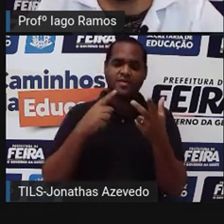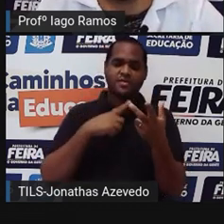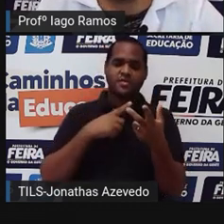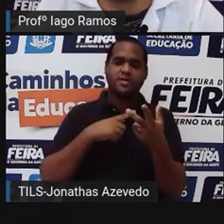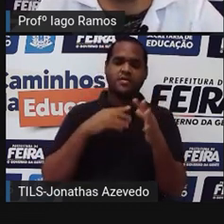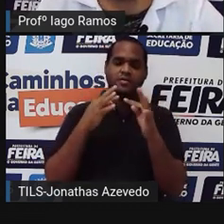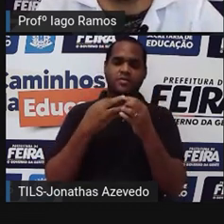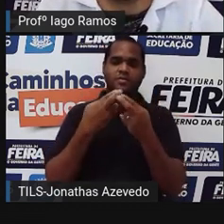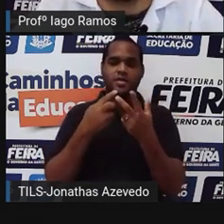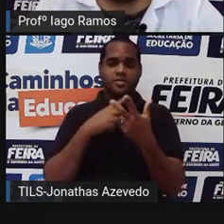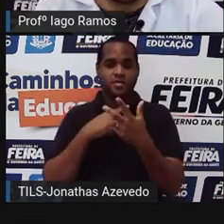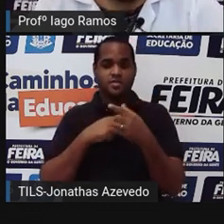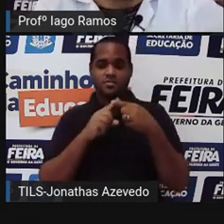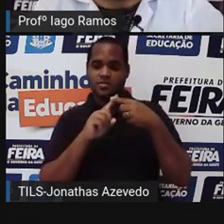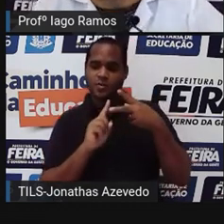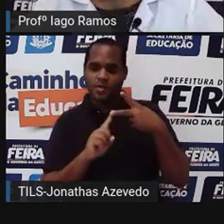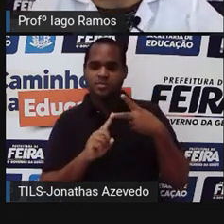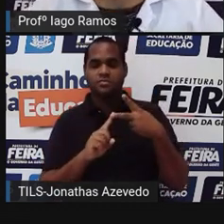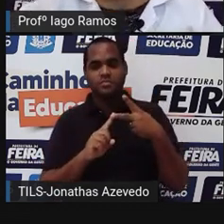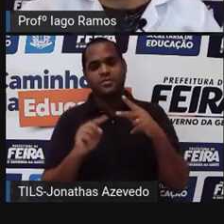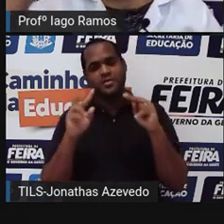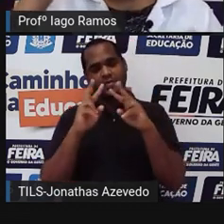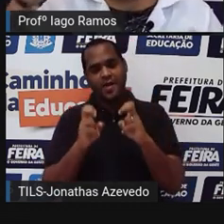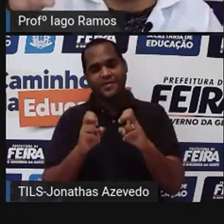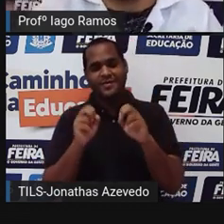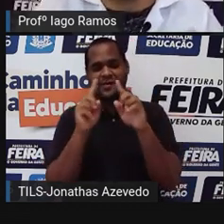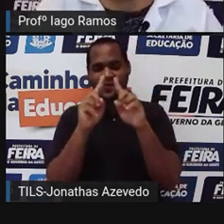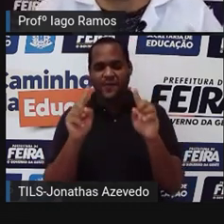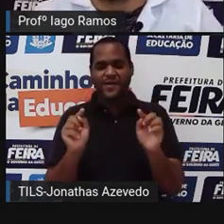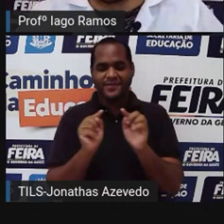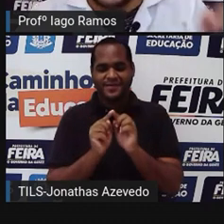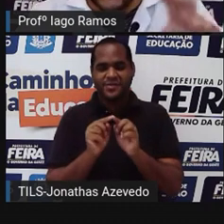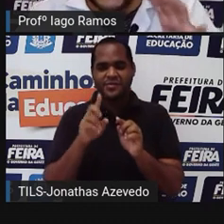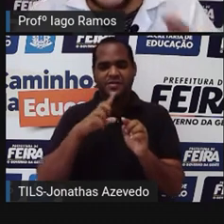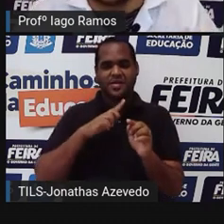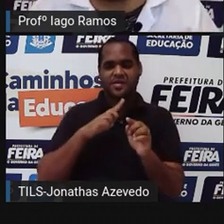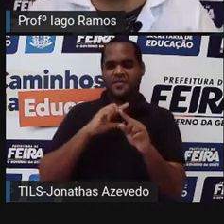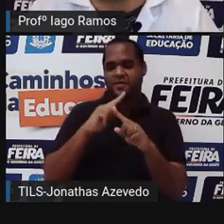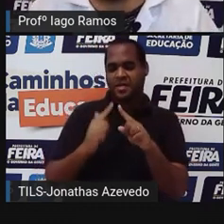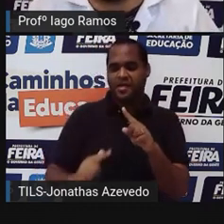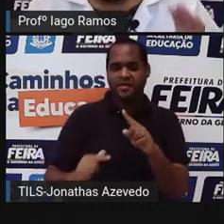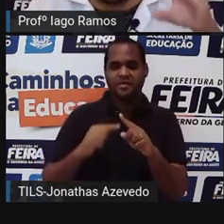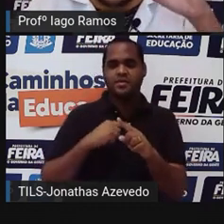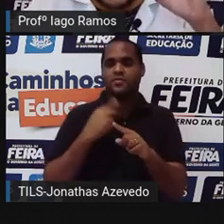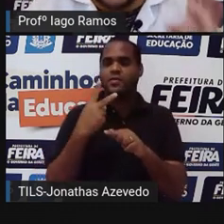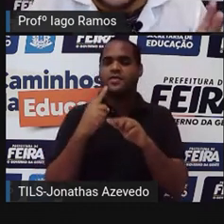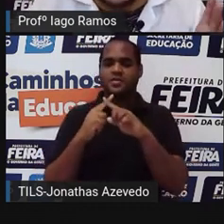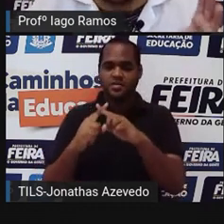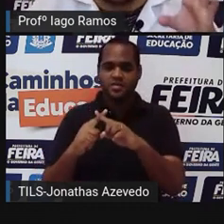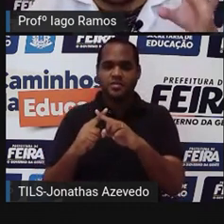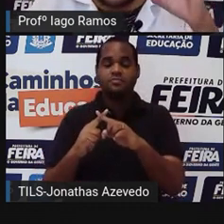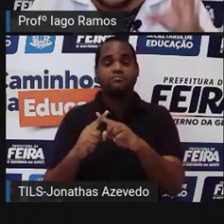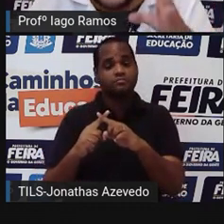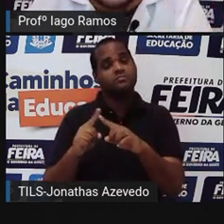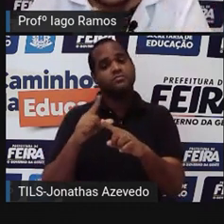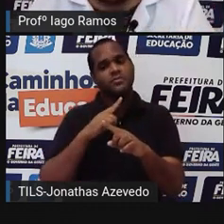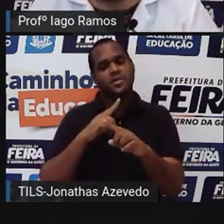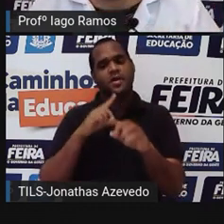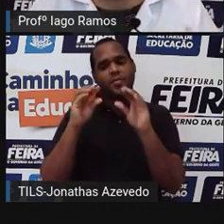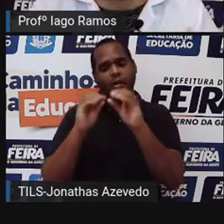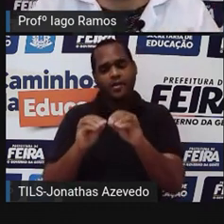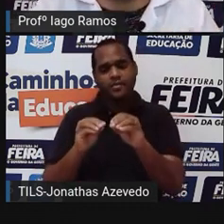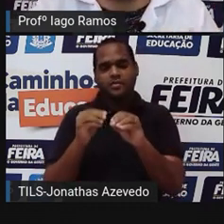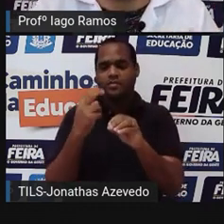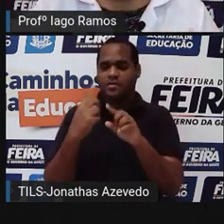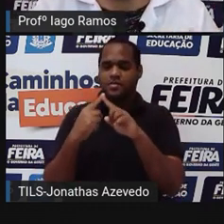que aparece nos dois termos, tanto no quadrático como no linear, que é 2x. Tá? Então, 2x